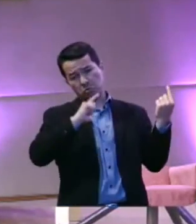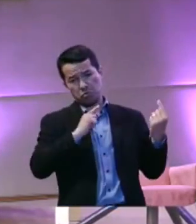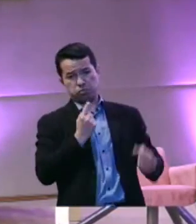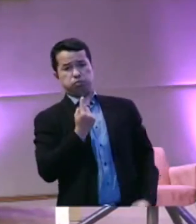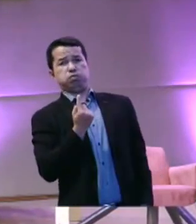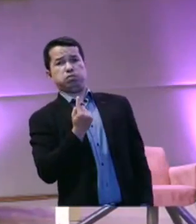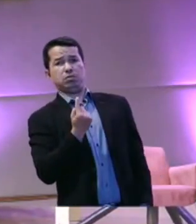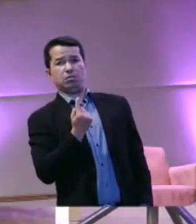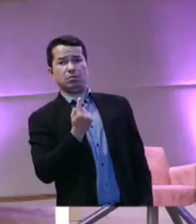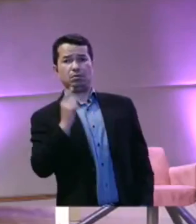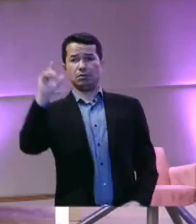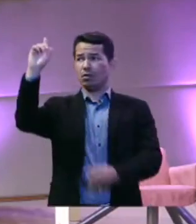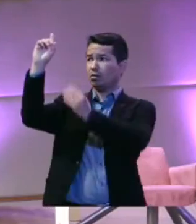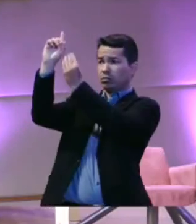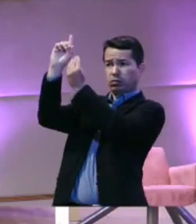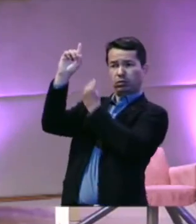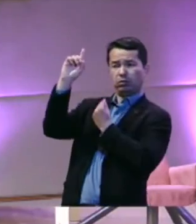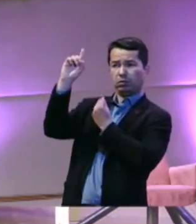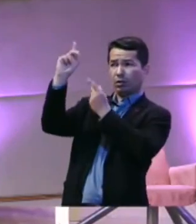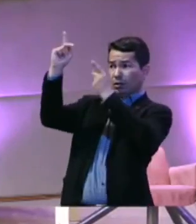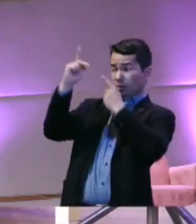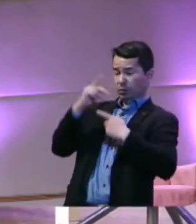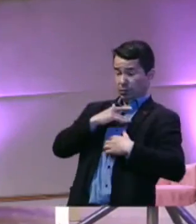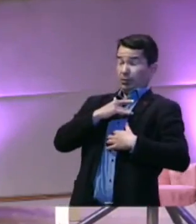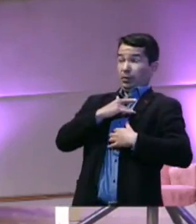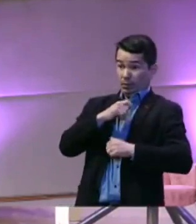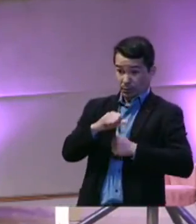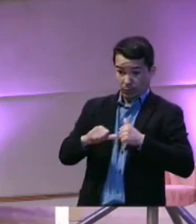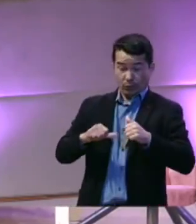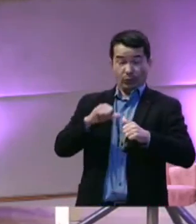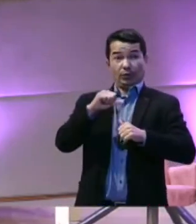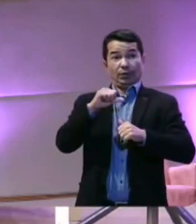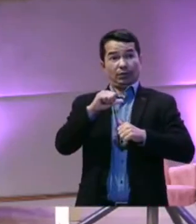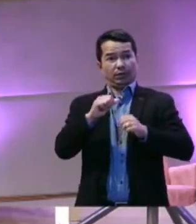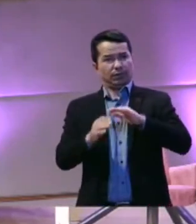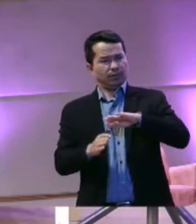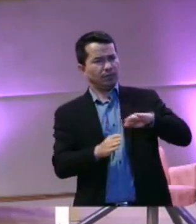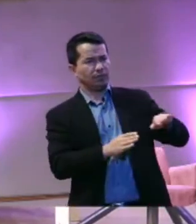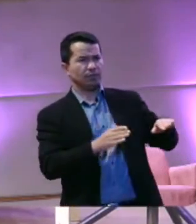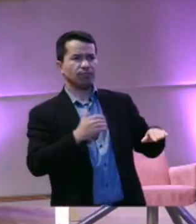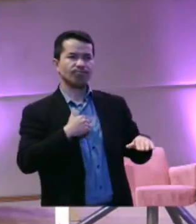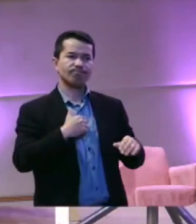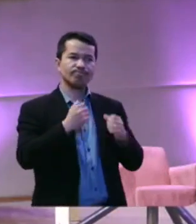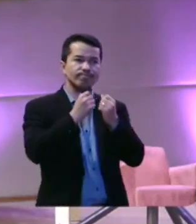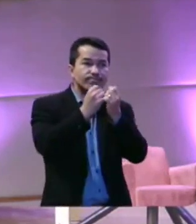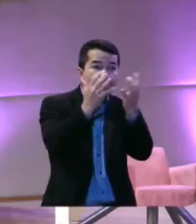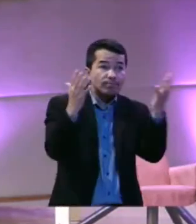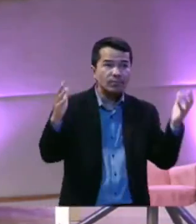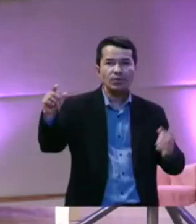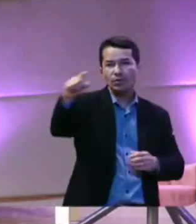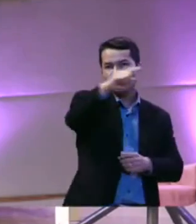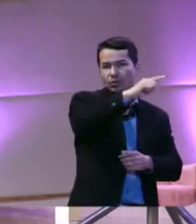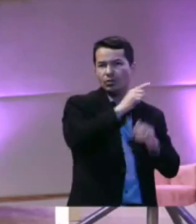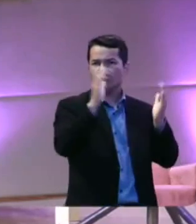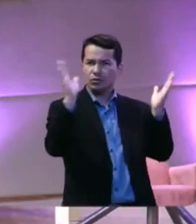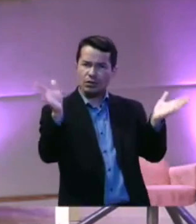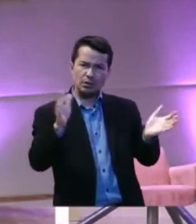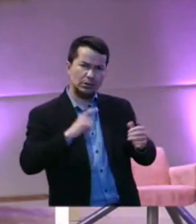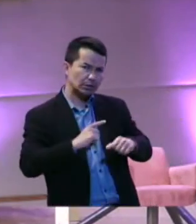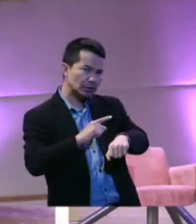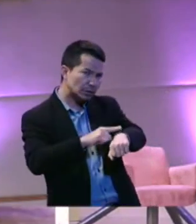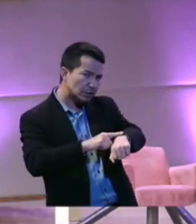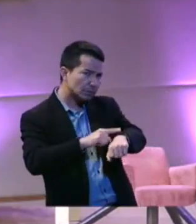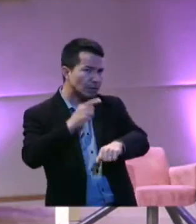Eu confesso para vocês que já houve tempo na minha vida, no meu ministério, na minha vida cristã, que eu percebi